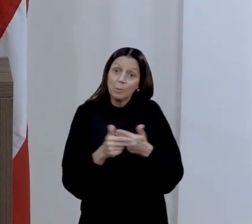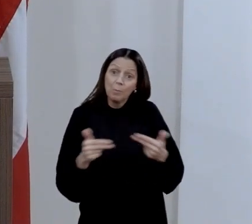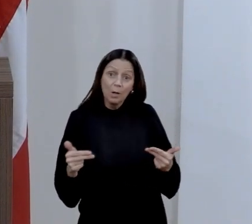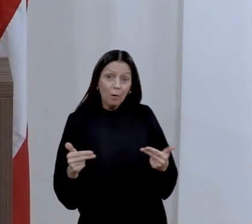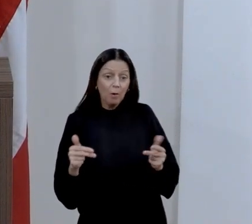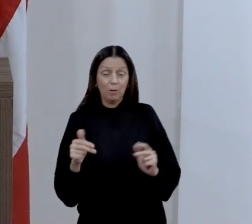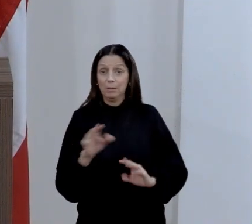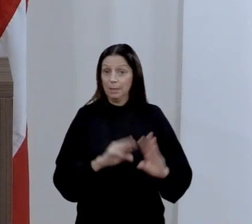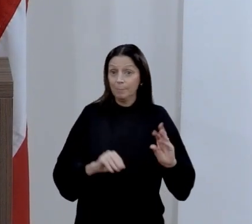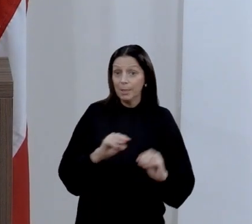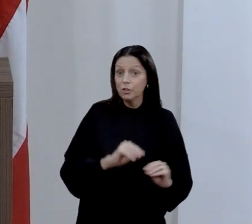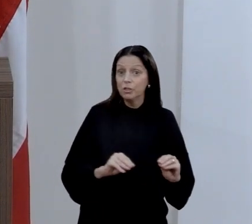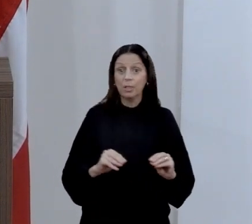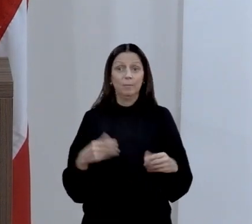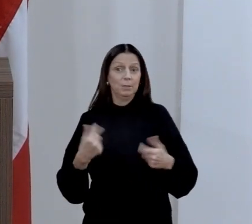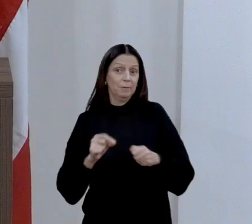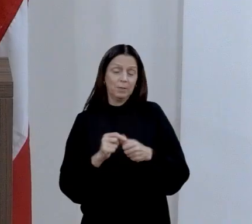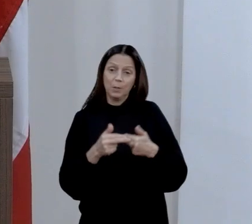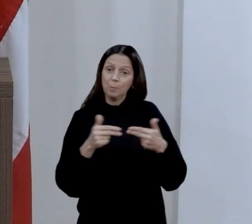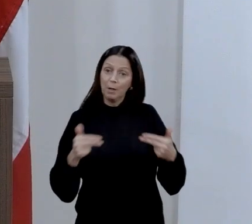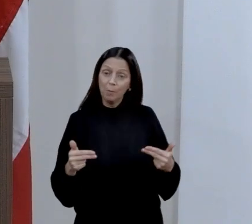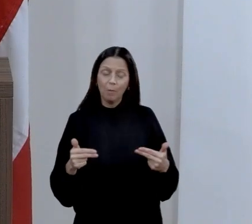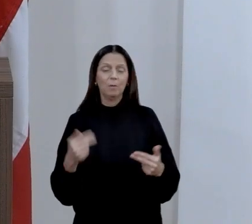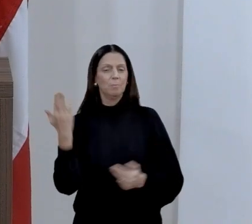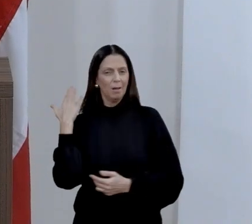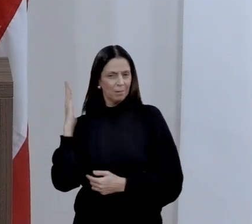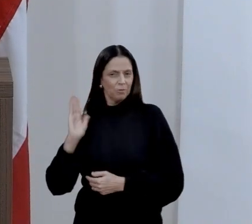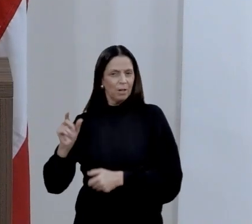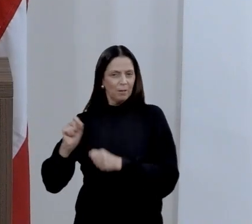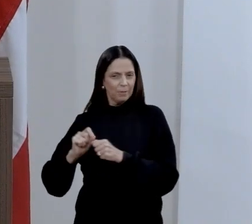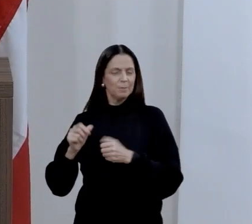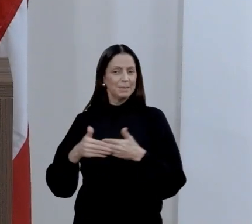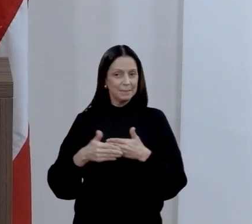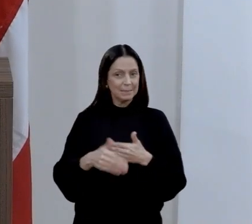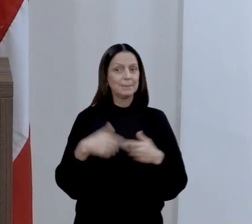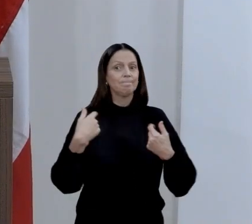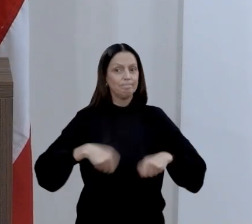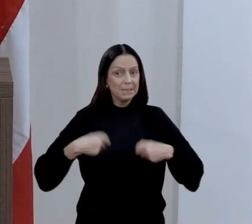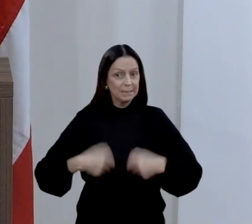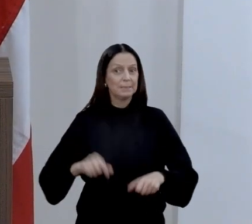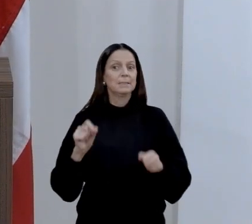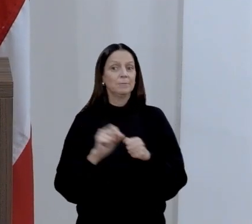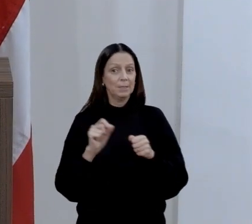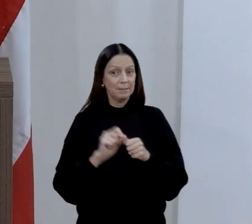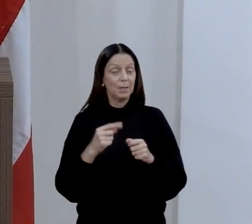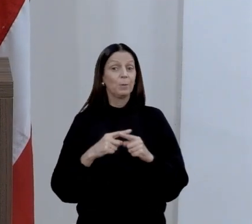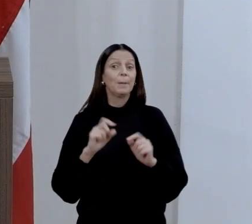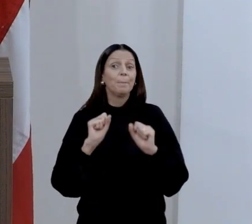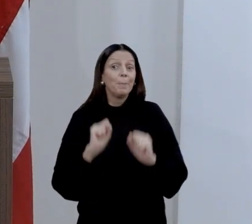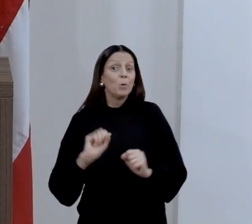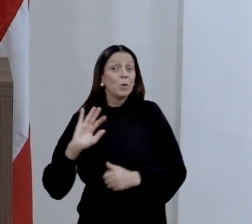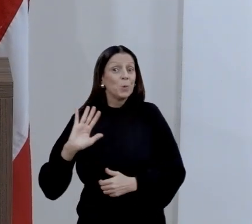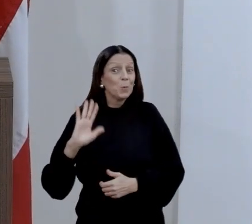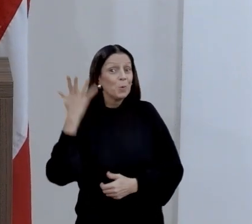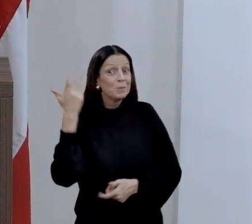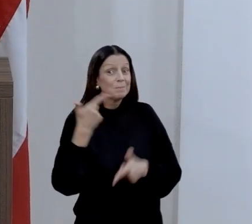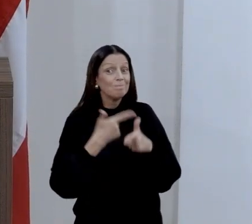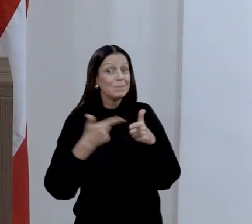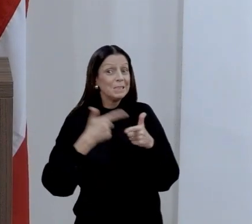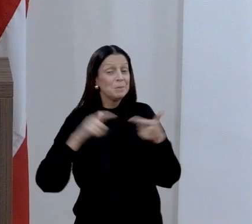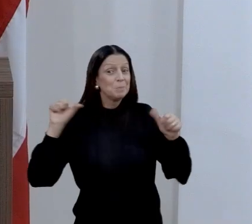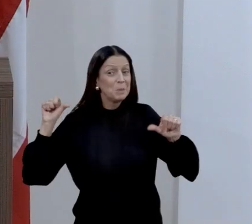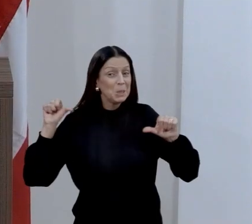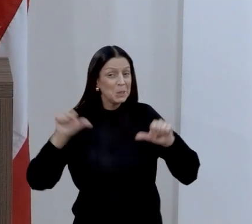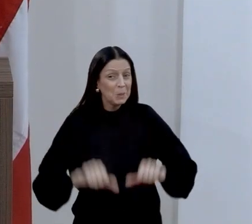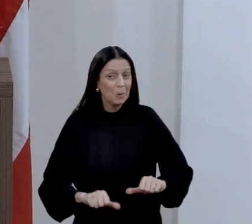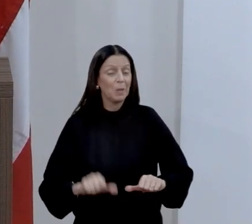foram realizadas, mas ainda mais pelo que nos aguarda com os possíveis